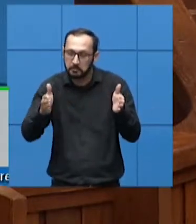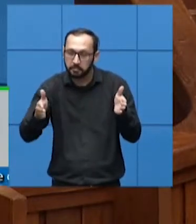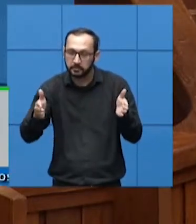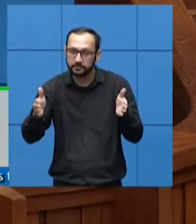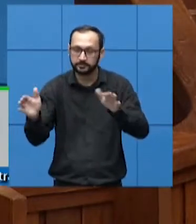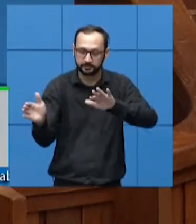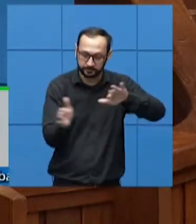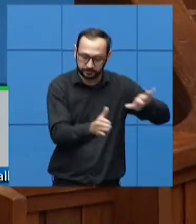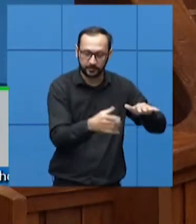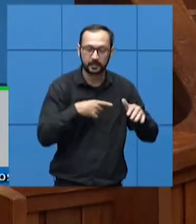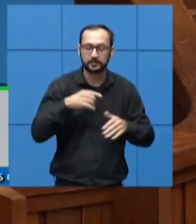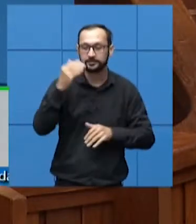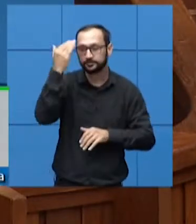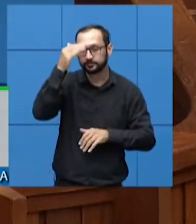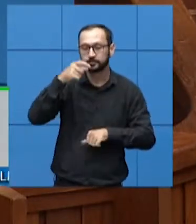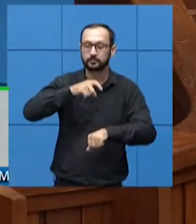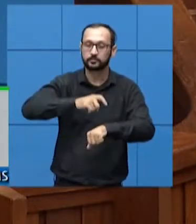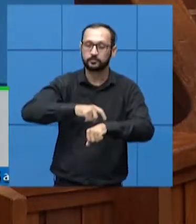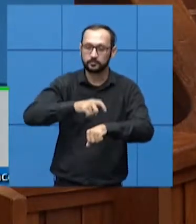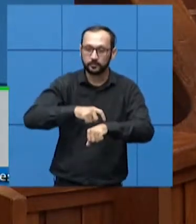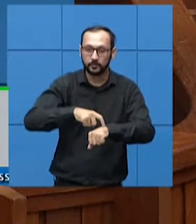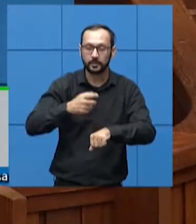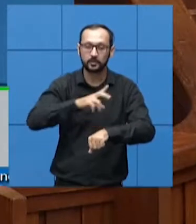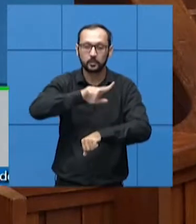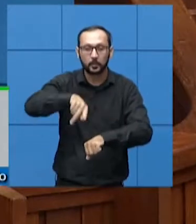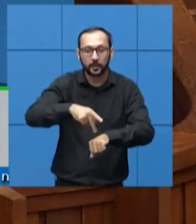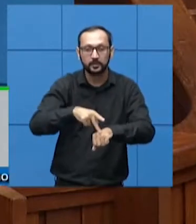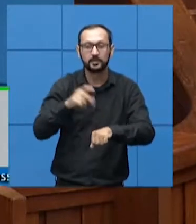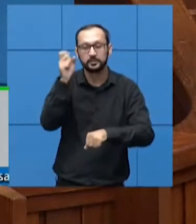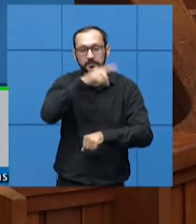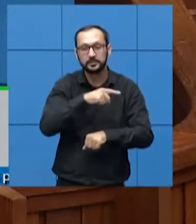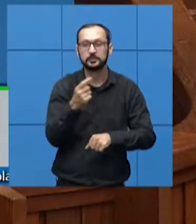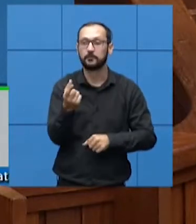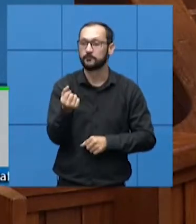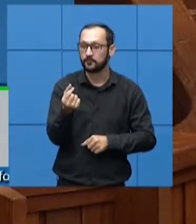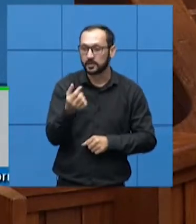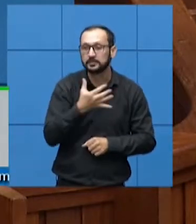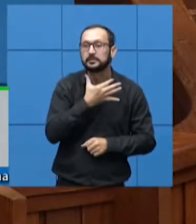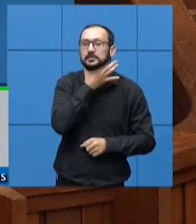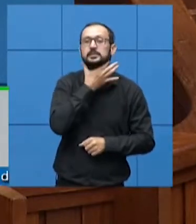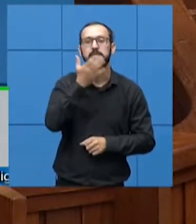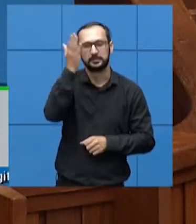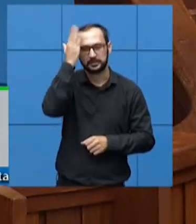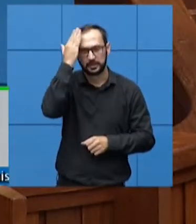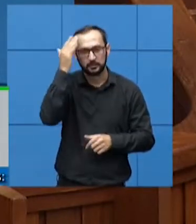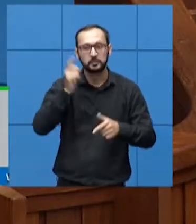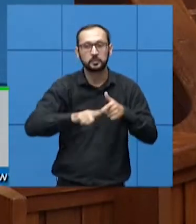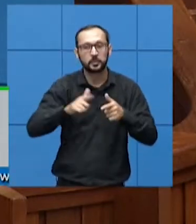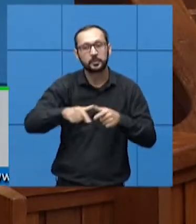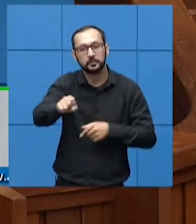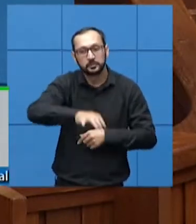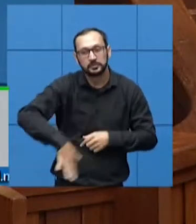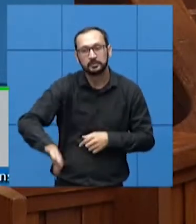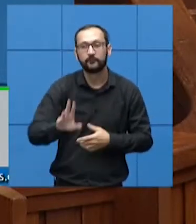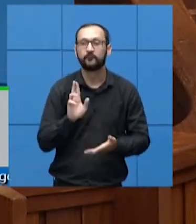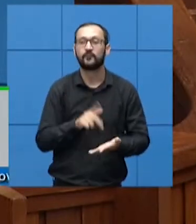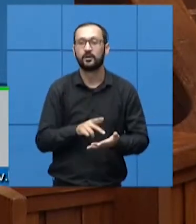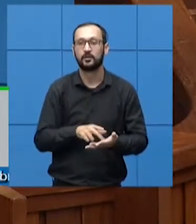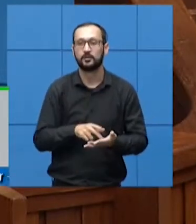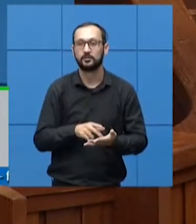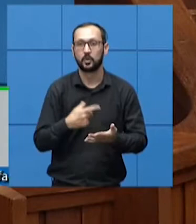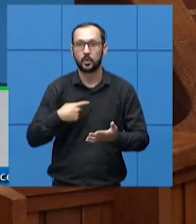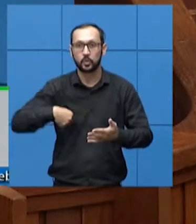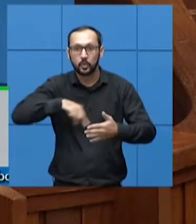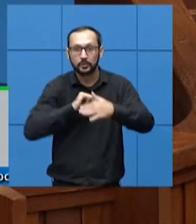que o momento que nós vivemos é um momento de grande turbulência, de questões financeiras, econômicas, sociais, mas todas nós,